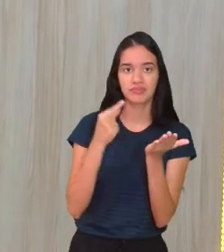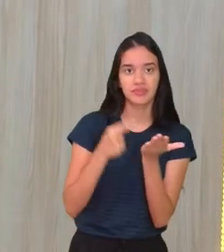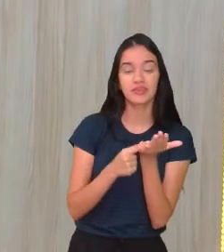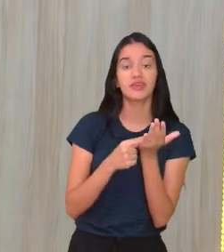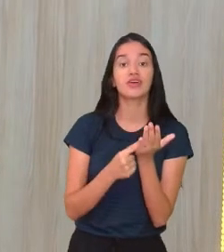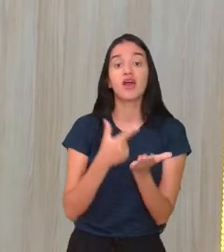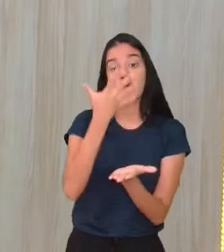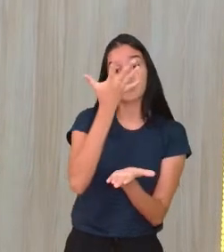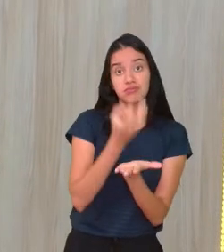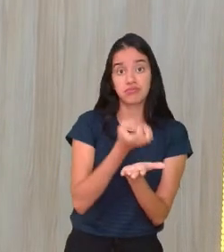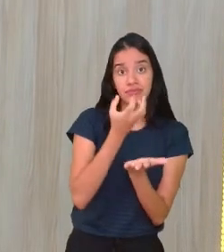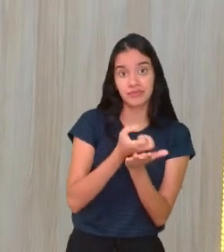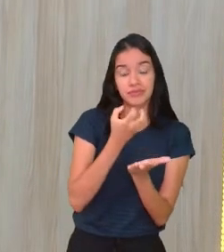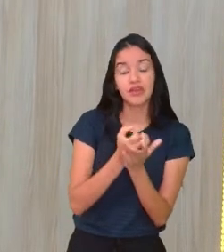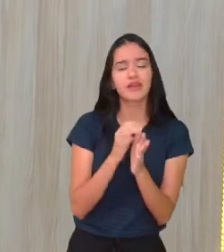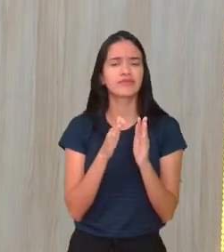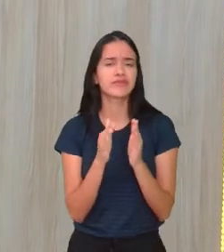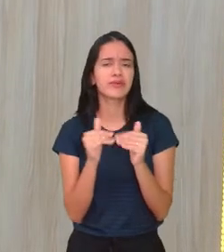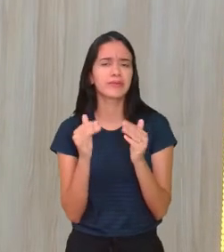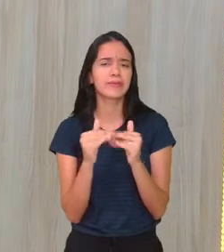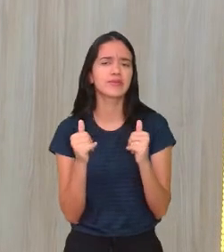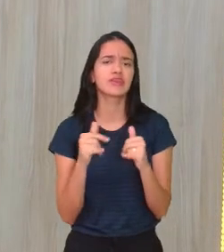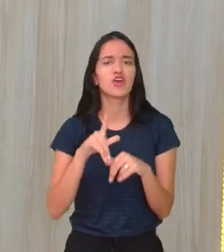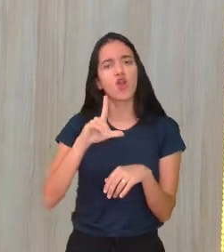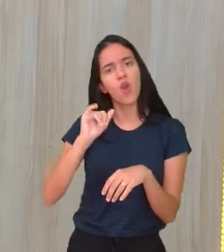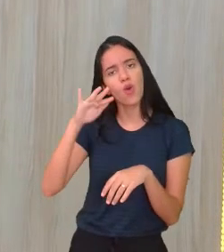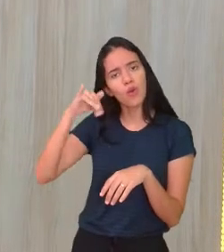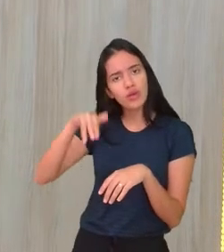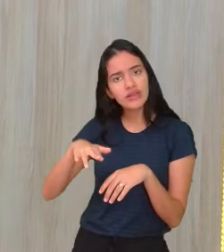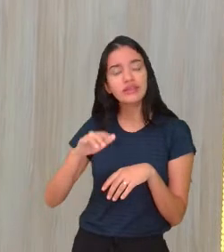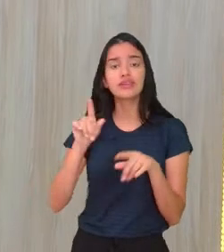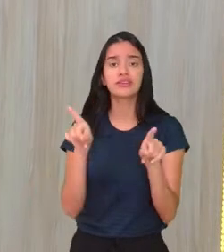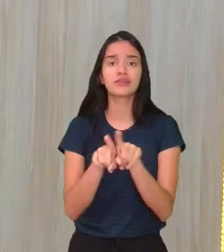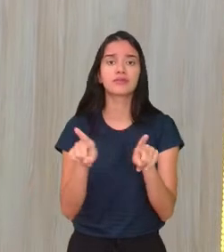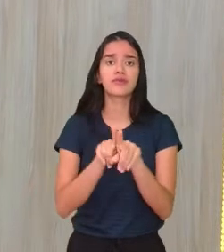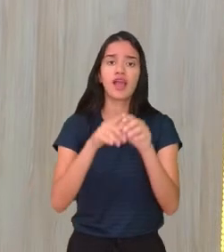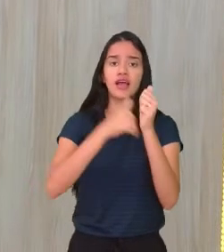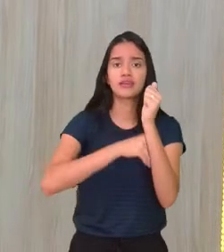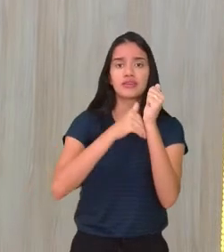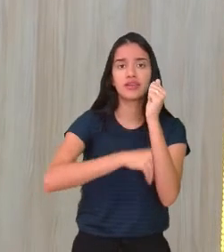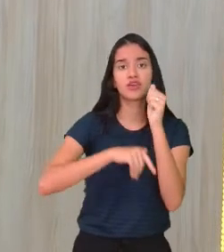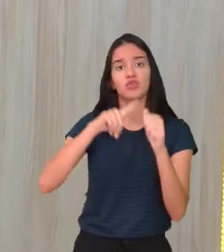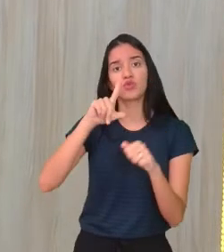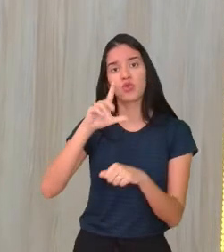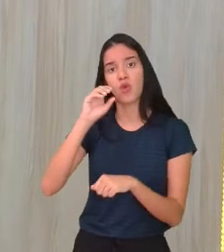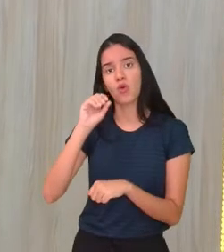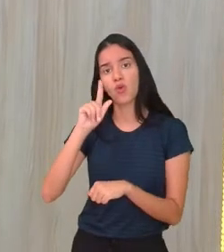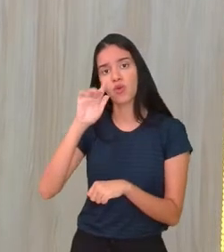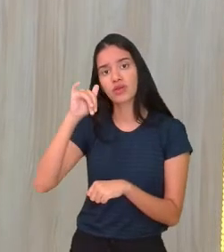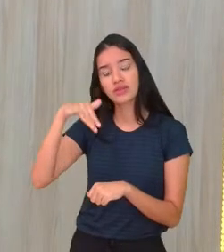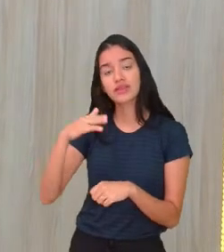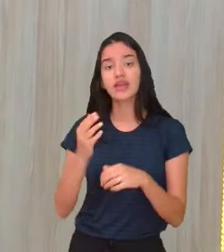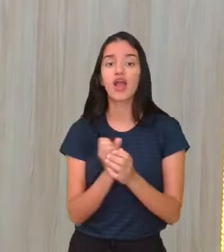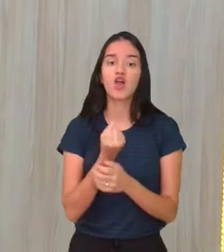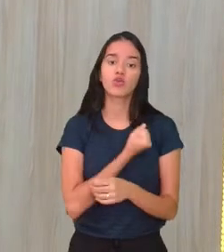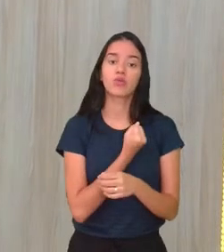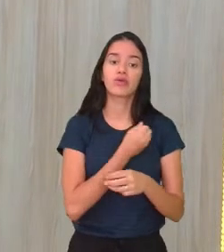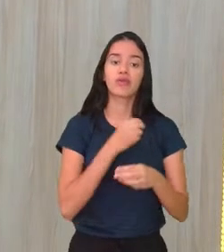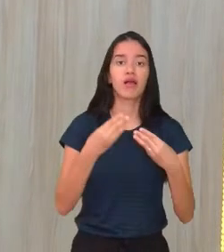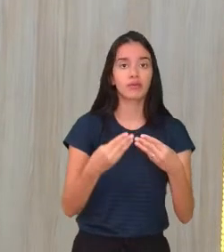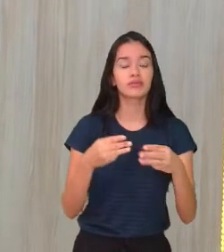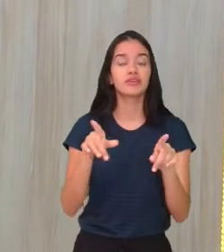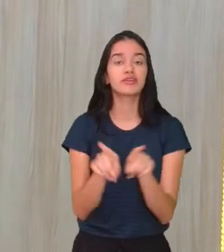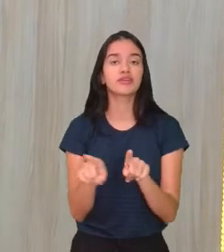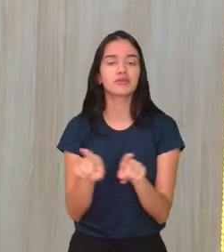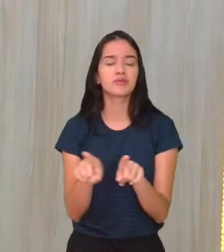faz o download, vai pedir lá o teu login e a tua senha. O login é a sua matrícula e a senha são os